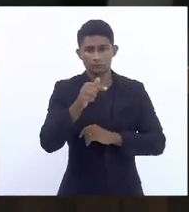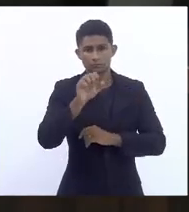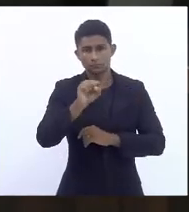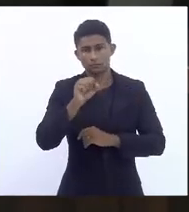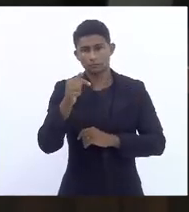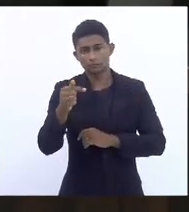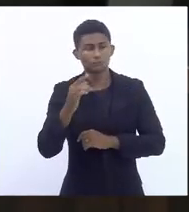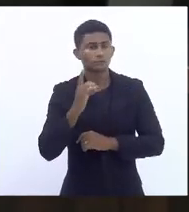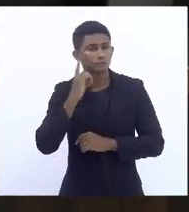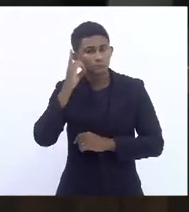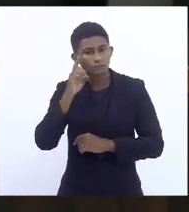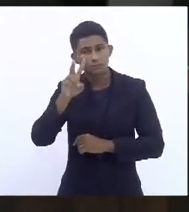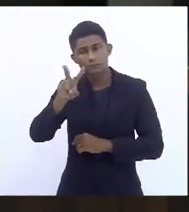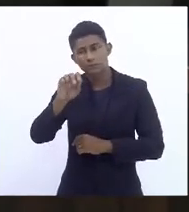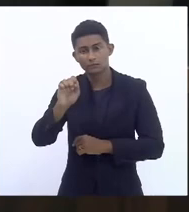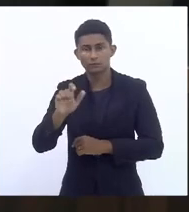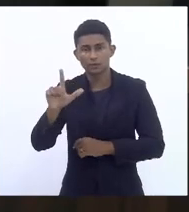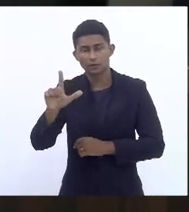3787, deputado Val Ceasa.